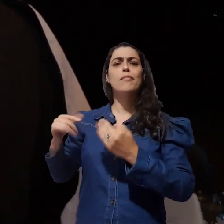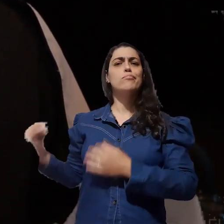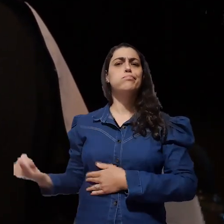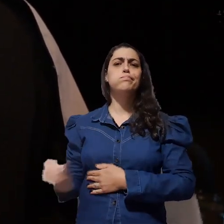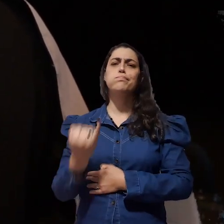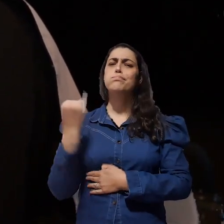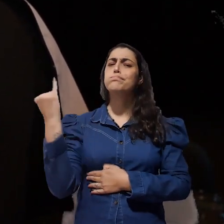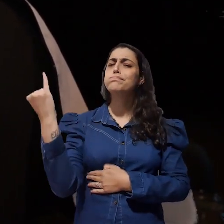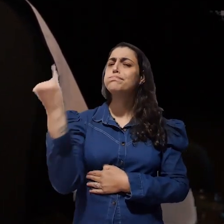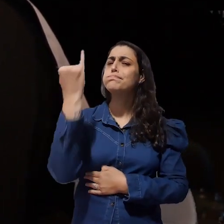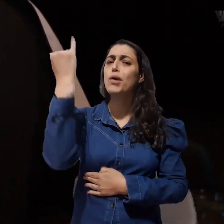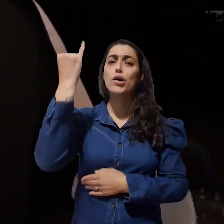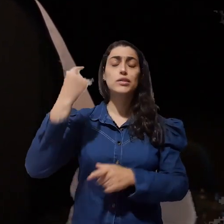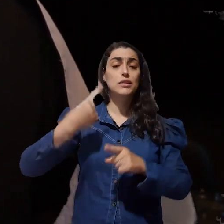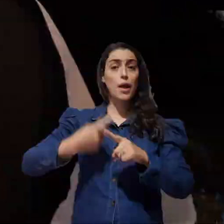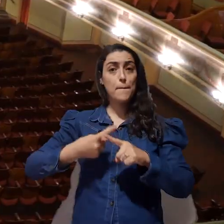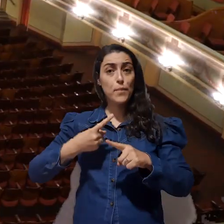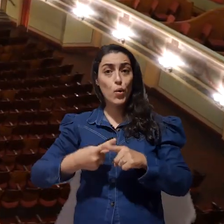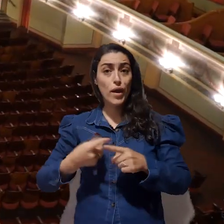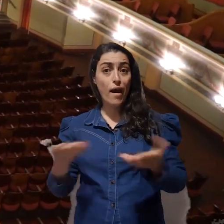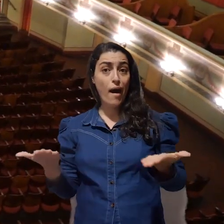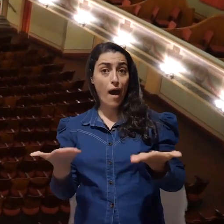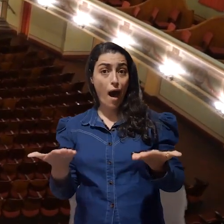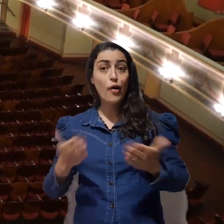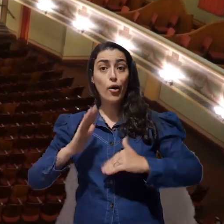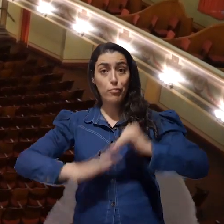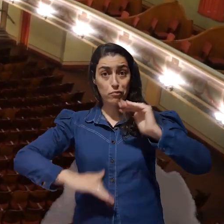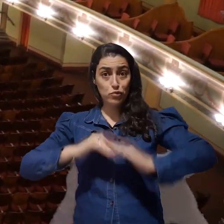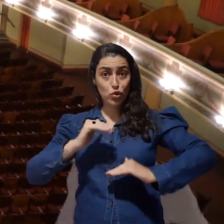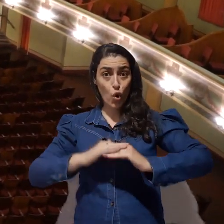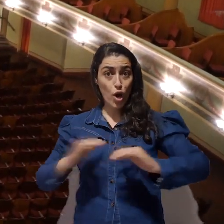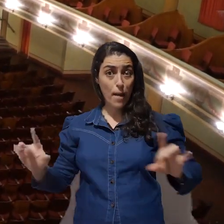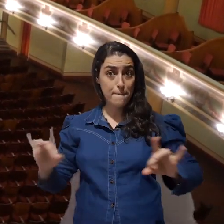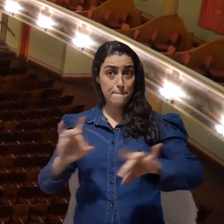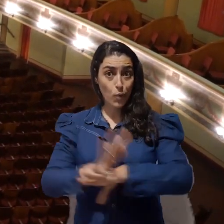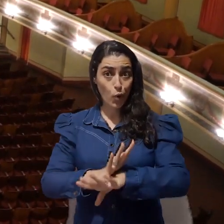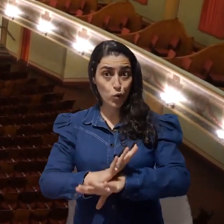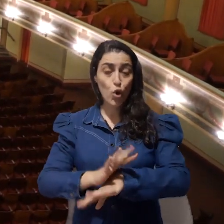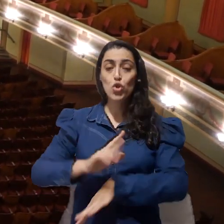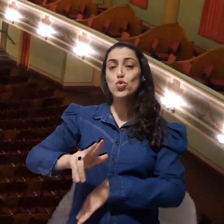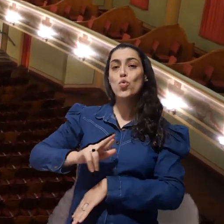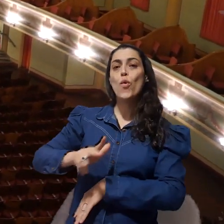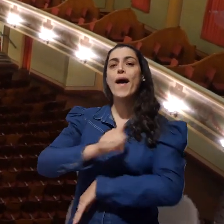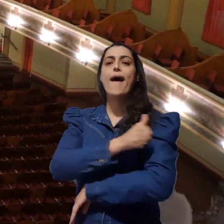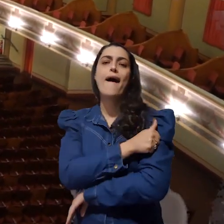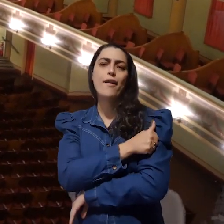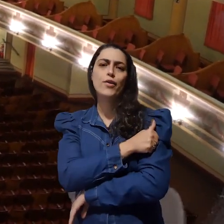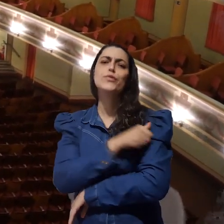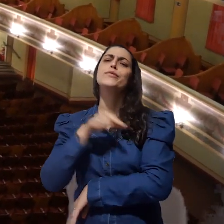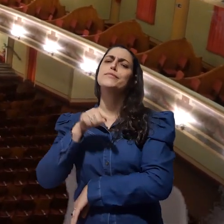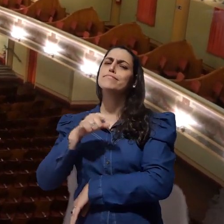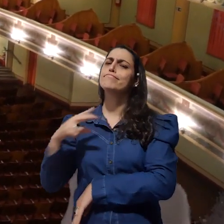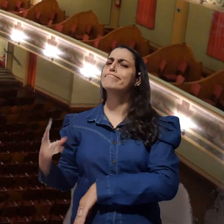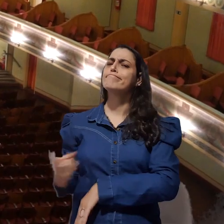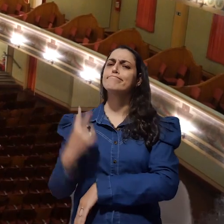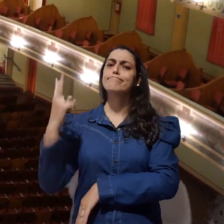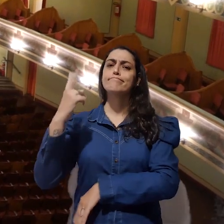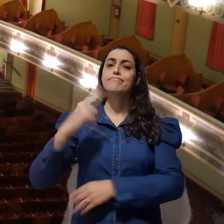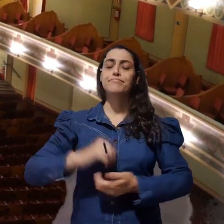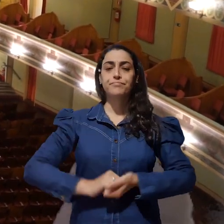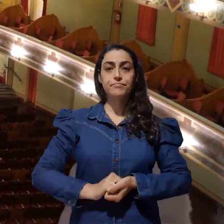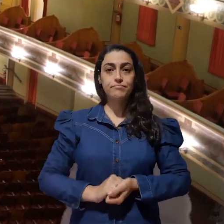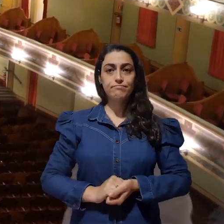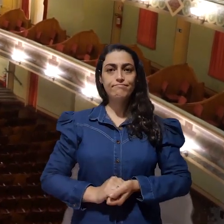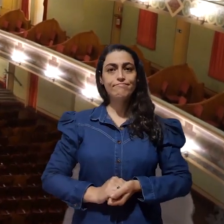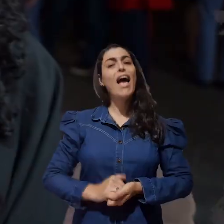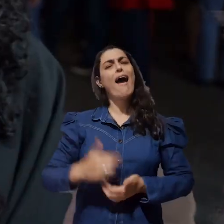uma importância enorme, porque agora são profissionais, não são mais estudantes, e isso é muito significativo para todas e todos. Ah,